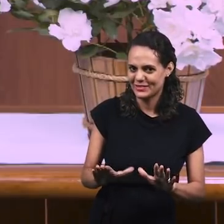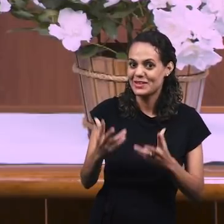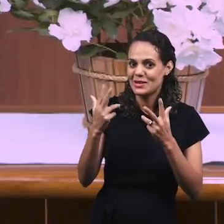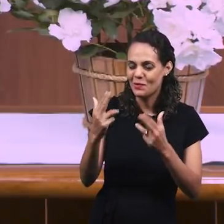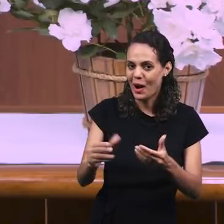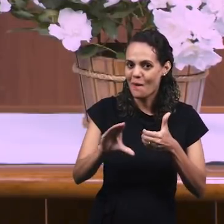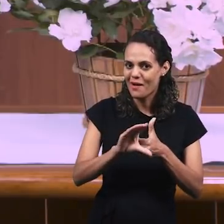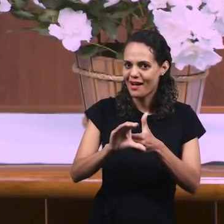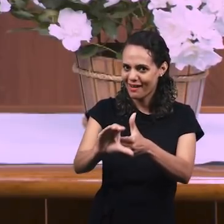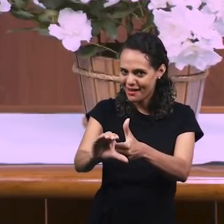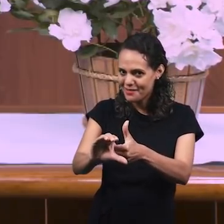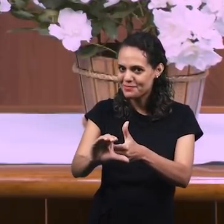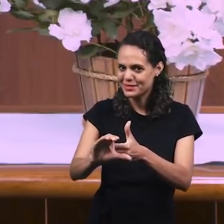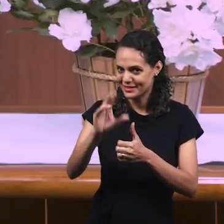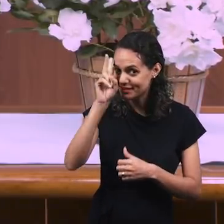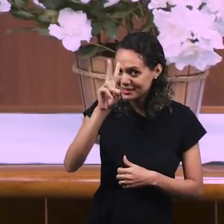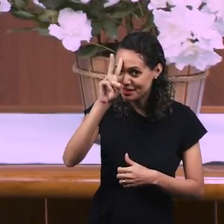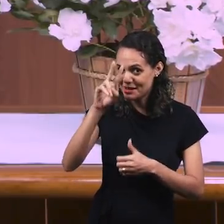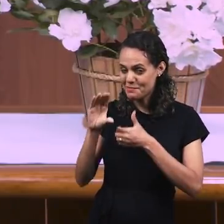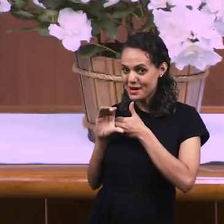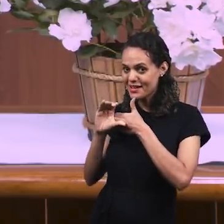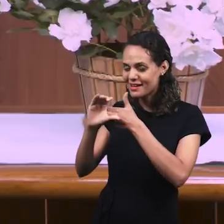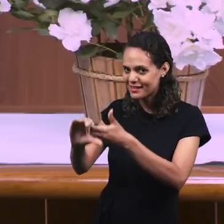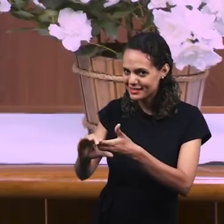vai ser igual o Caleb, né? Foi